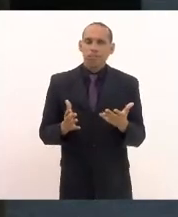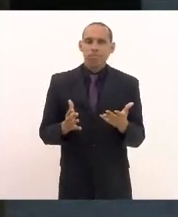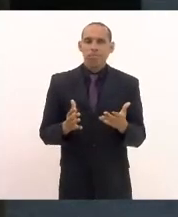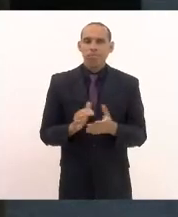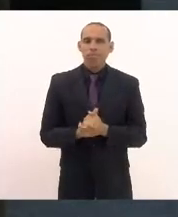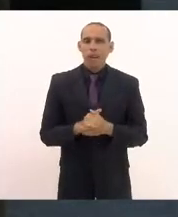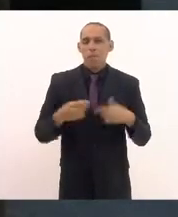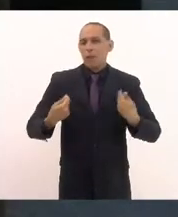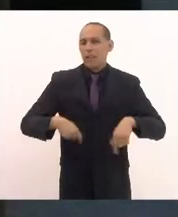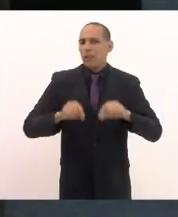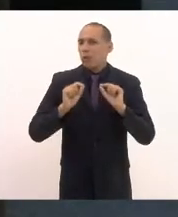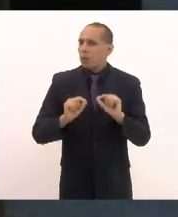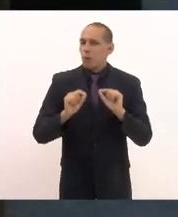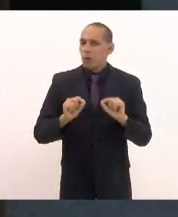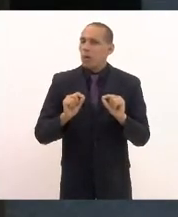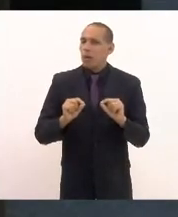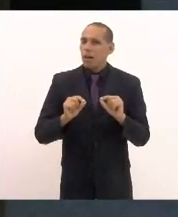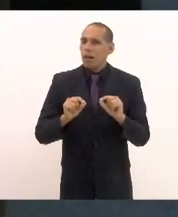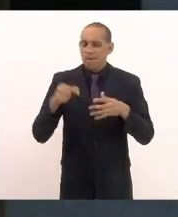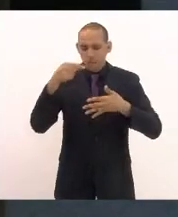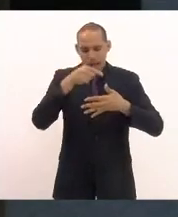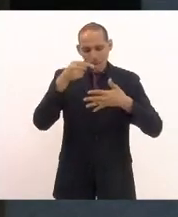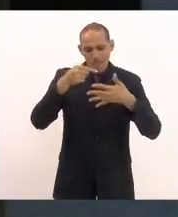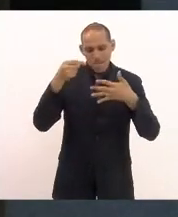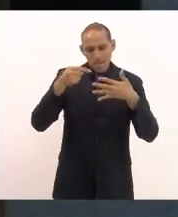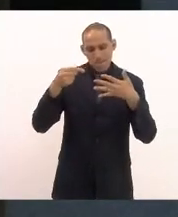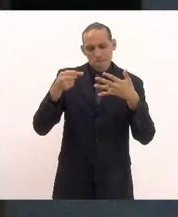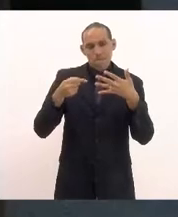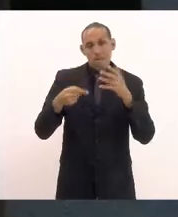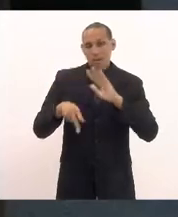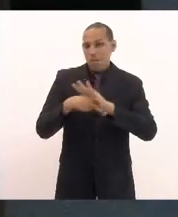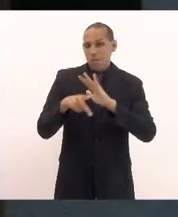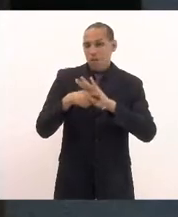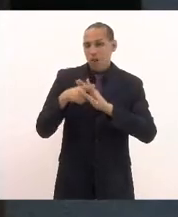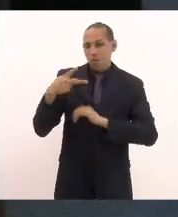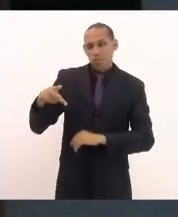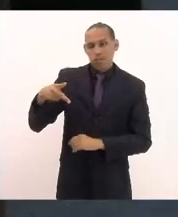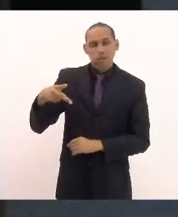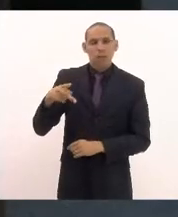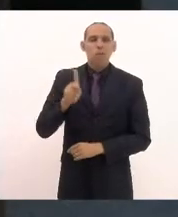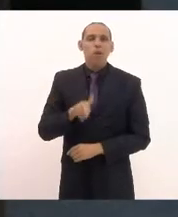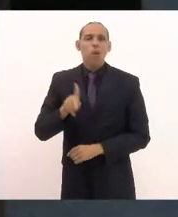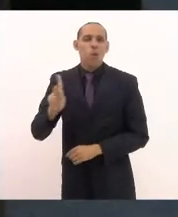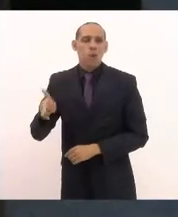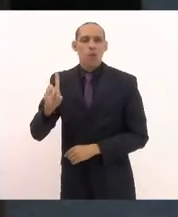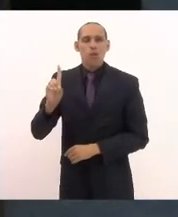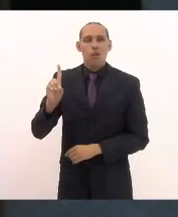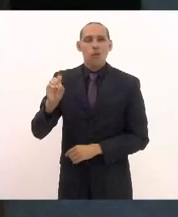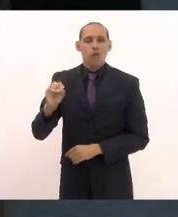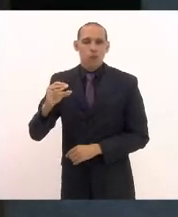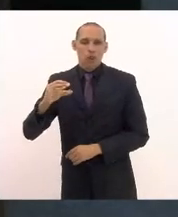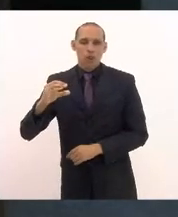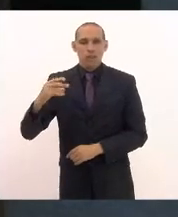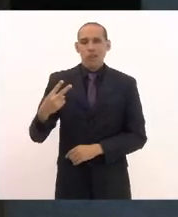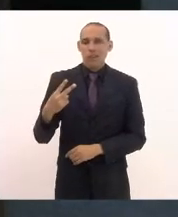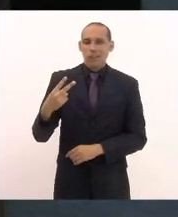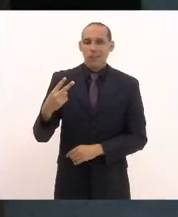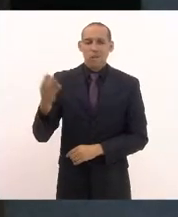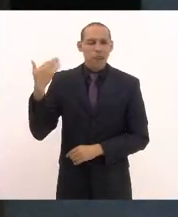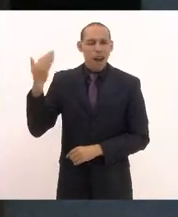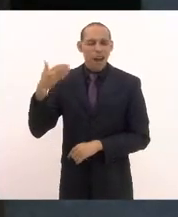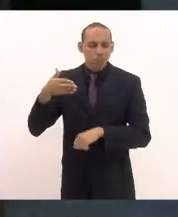tem que guardar as particularidades do professor DOC 2, que é um professor que ingressou na rede